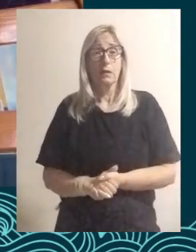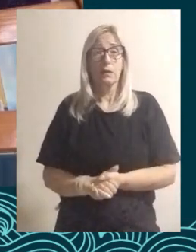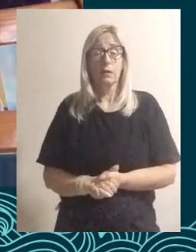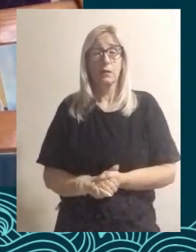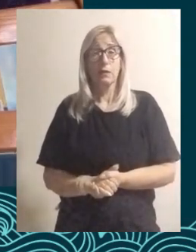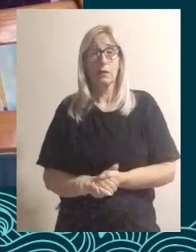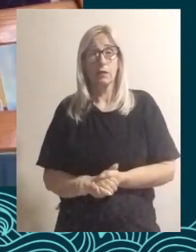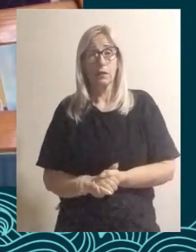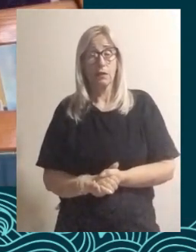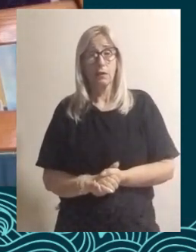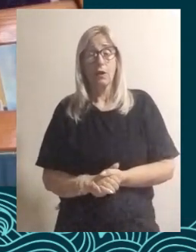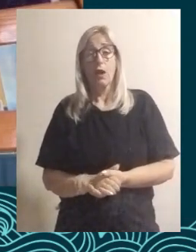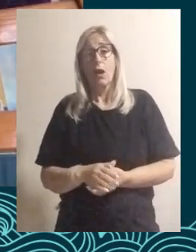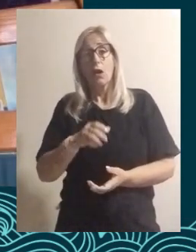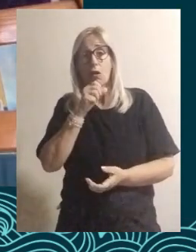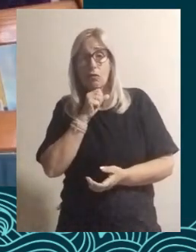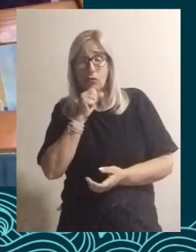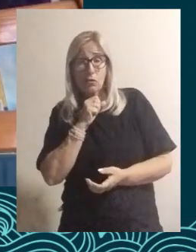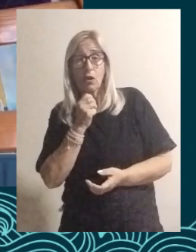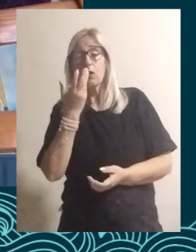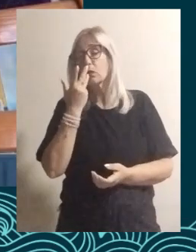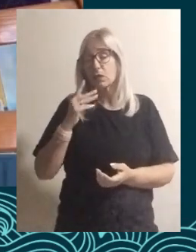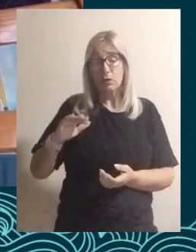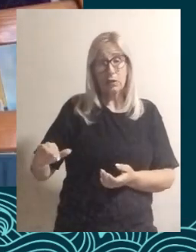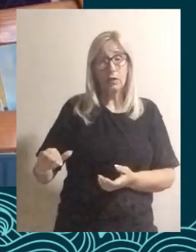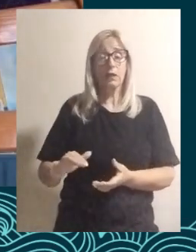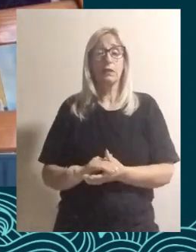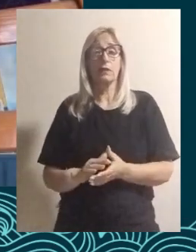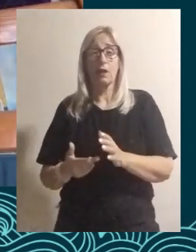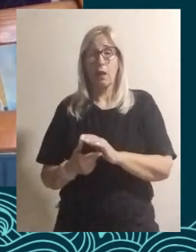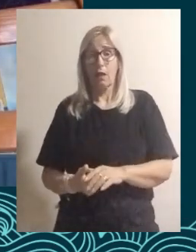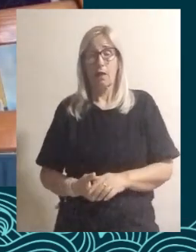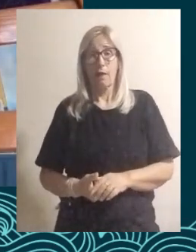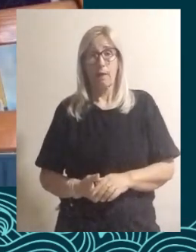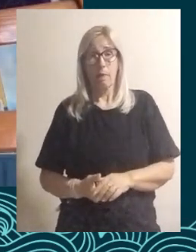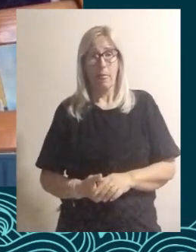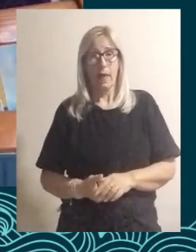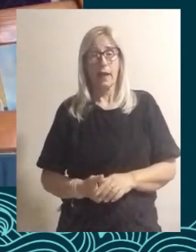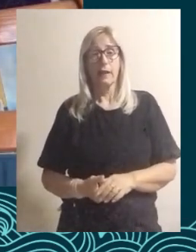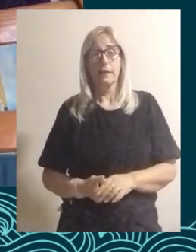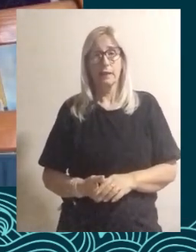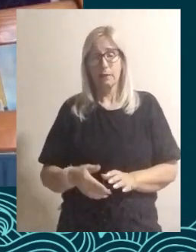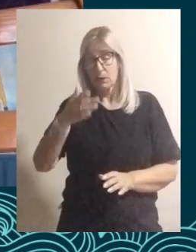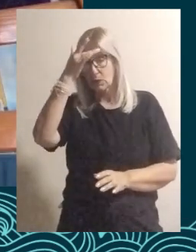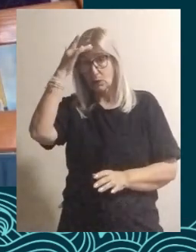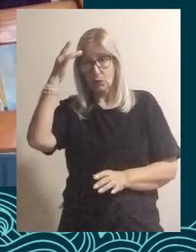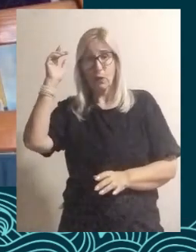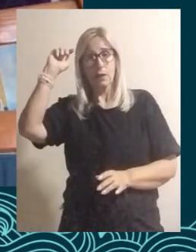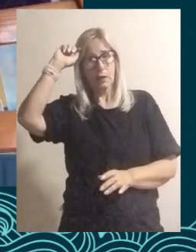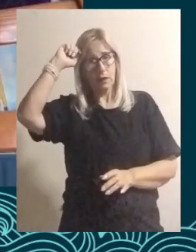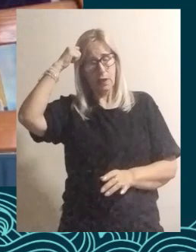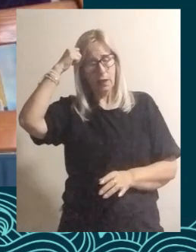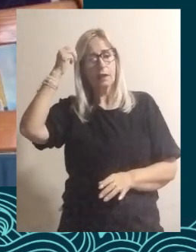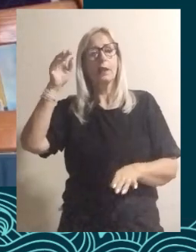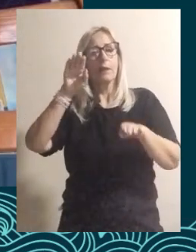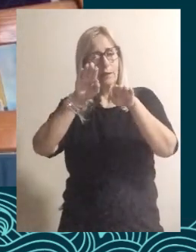menos mobilidade e com menos autonomia, os idosos, as crianças e as pessoas que não são brancas,